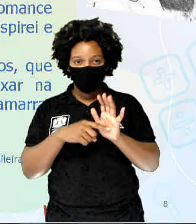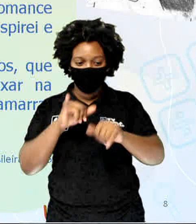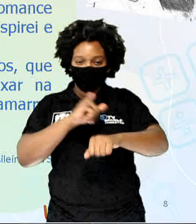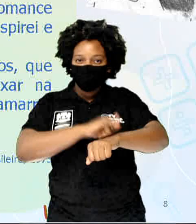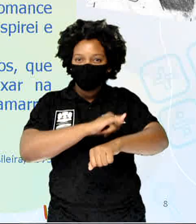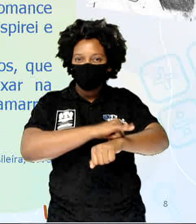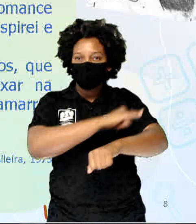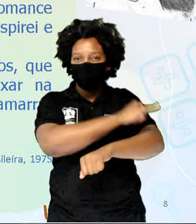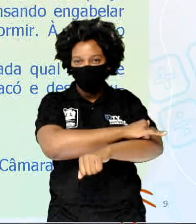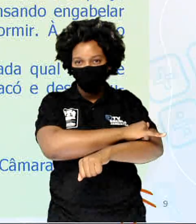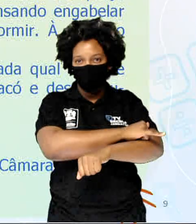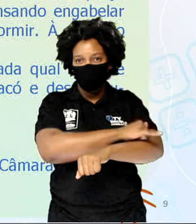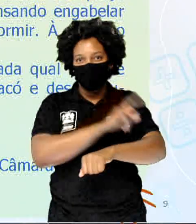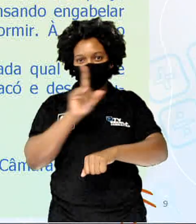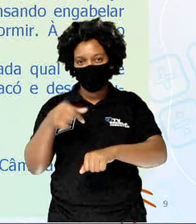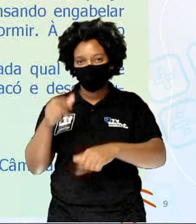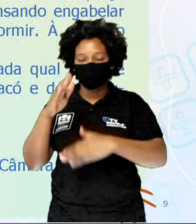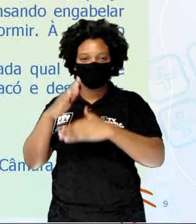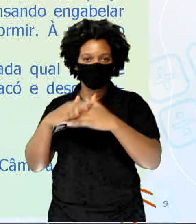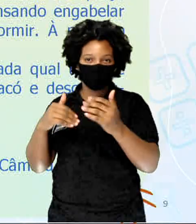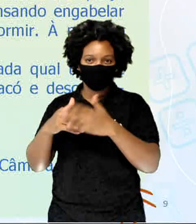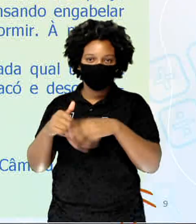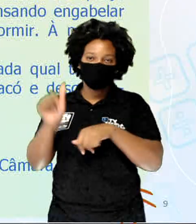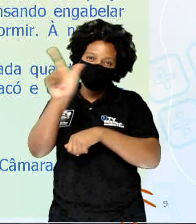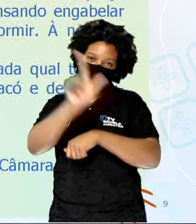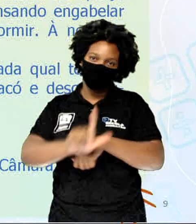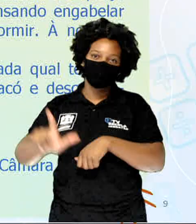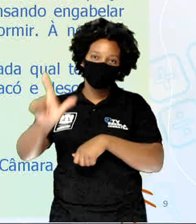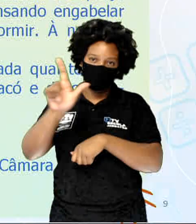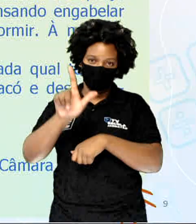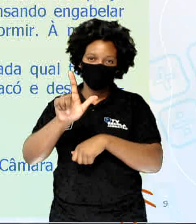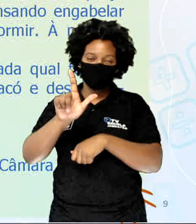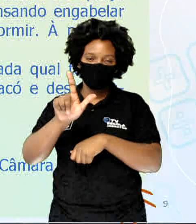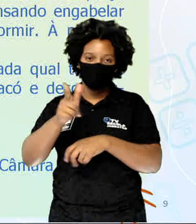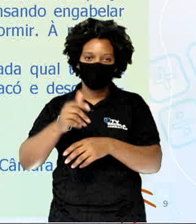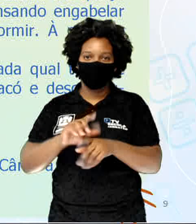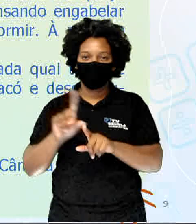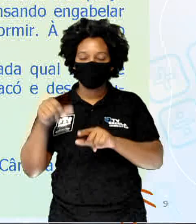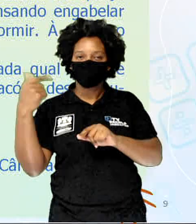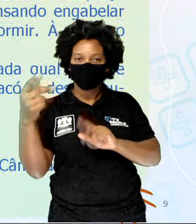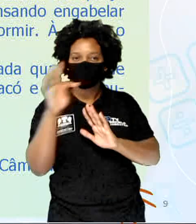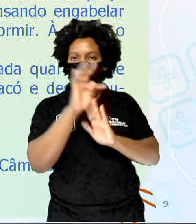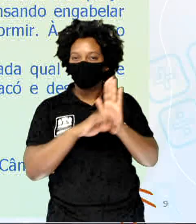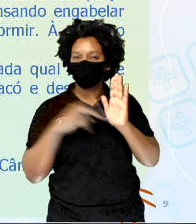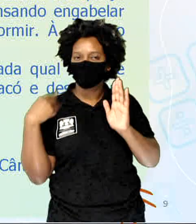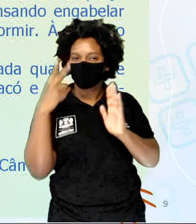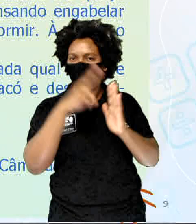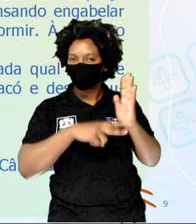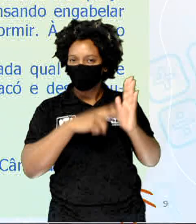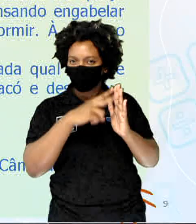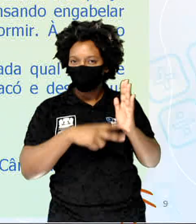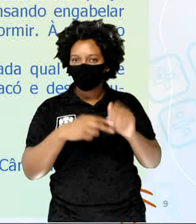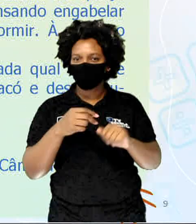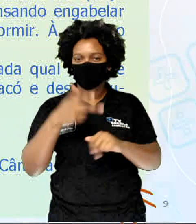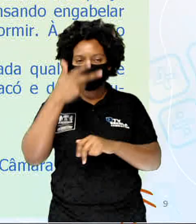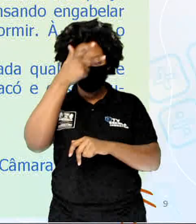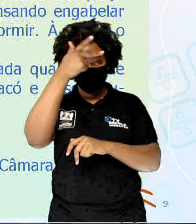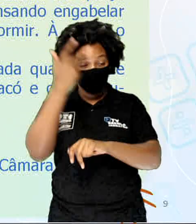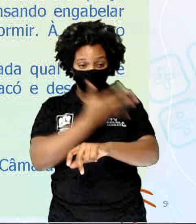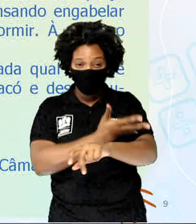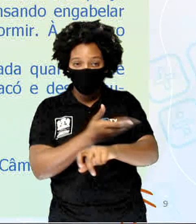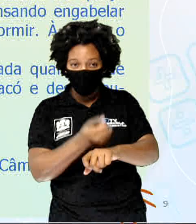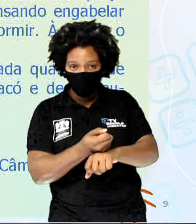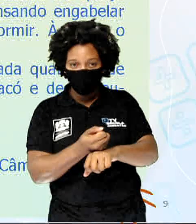É a questão da função da arte literária, tá? O outro texto que nós lemos foi o Caboclo, o Padre